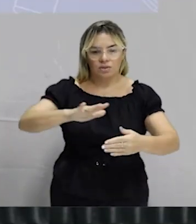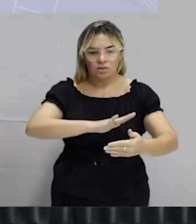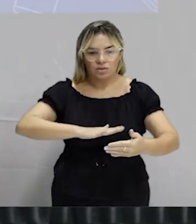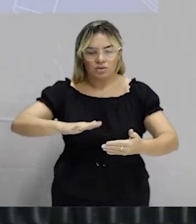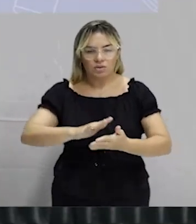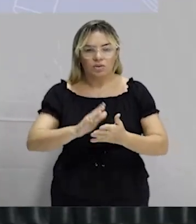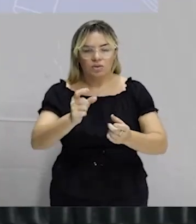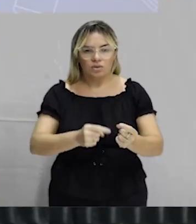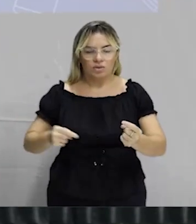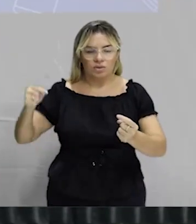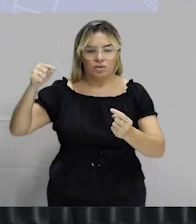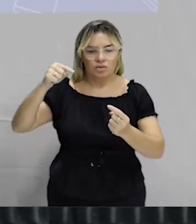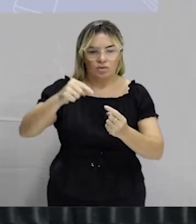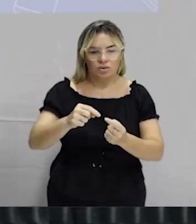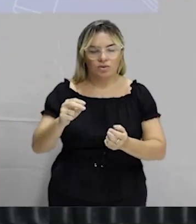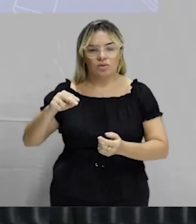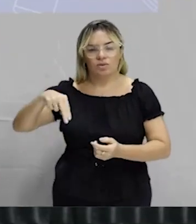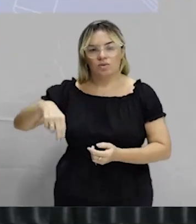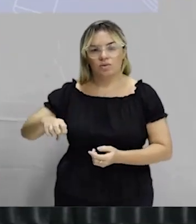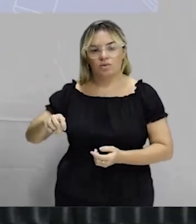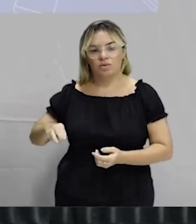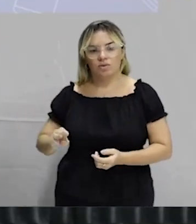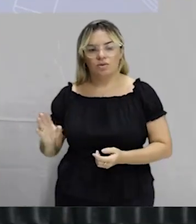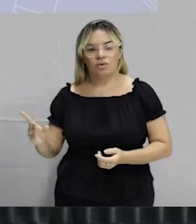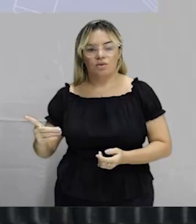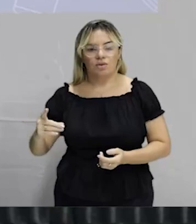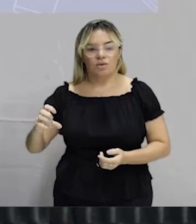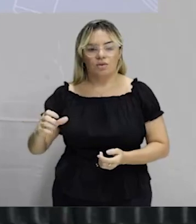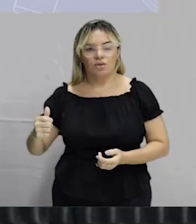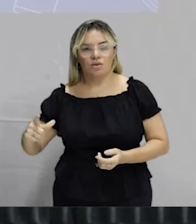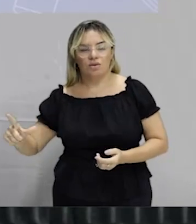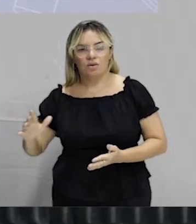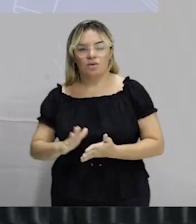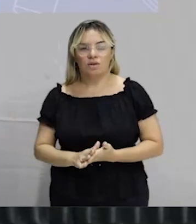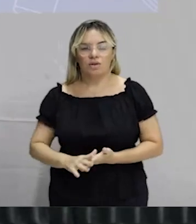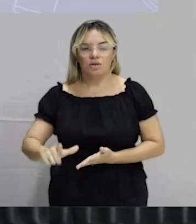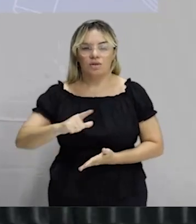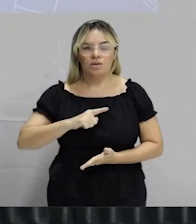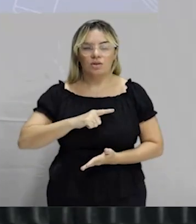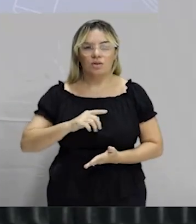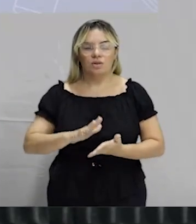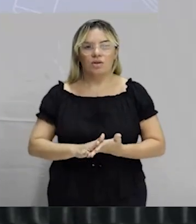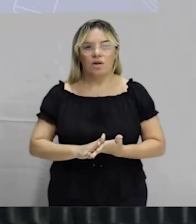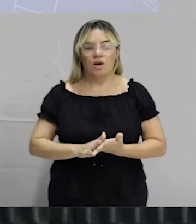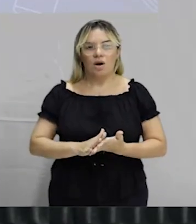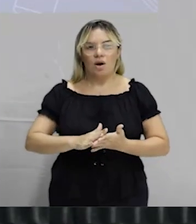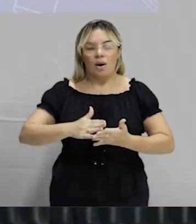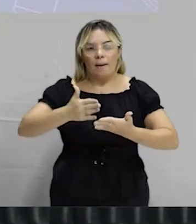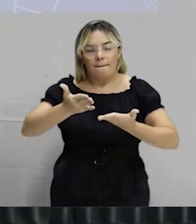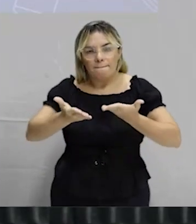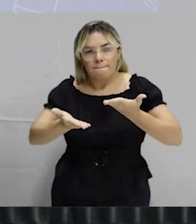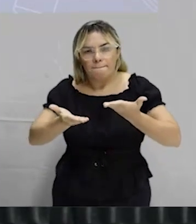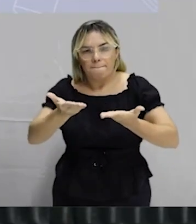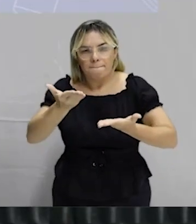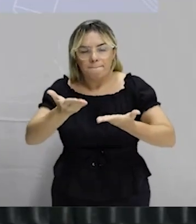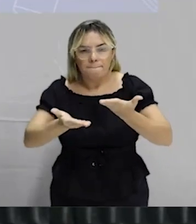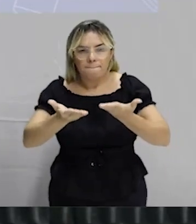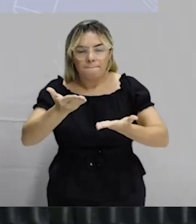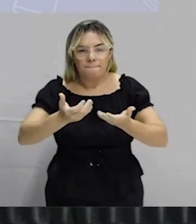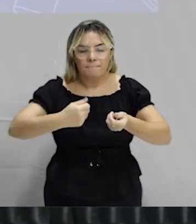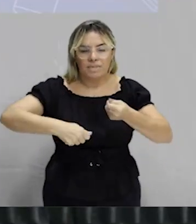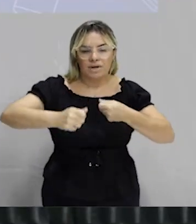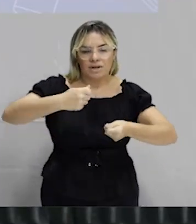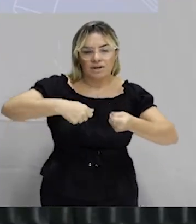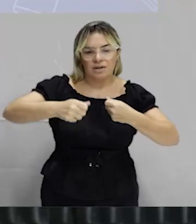o objetivo do New Deal era conseguir trazer um equilíbrio para a economia norte-americana.